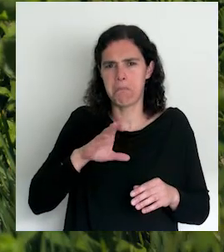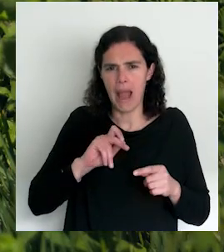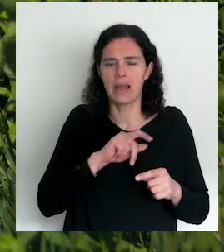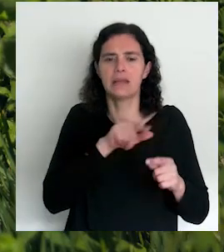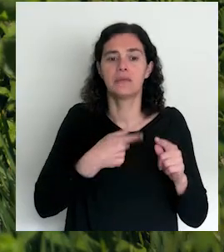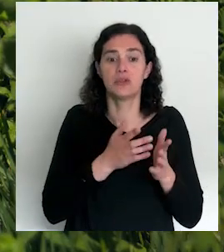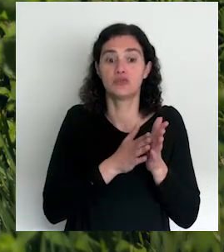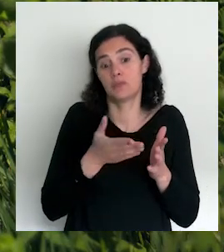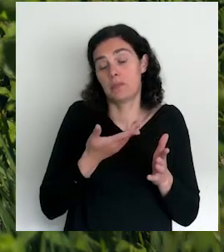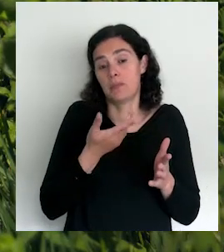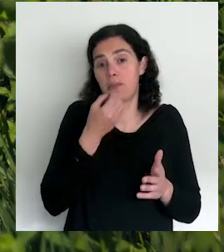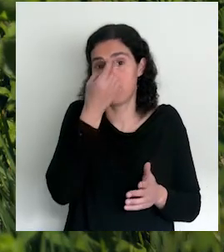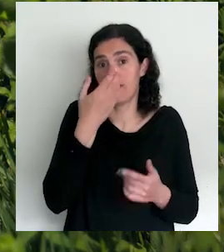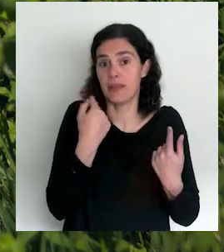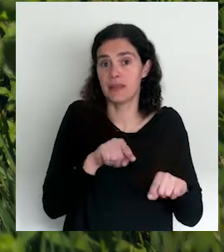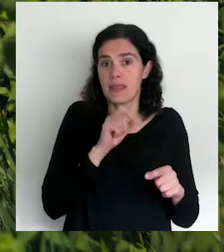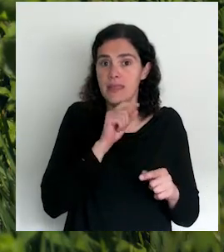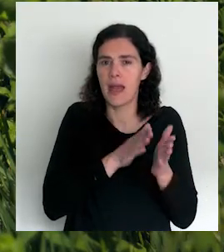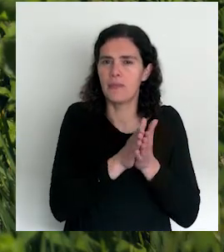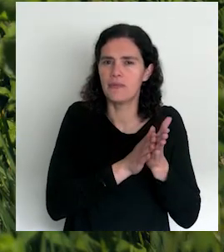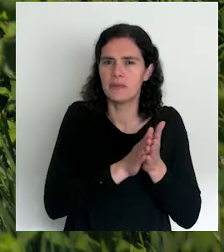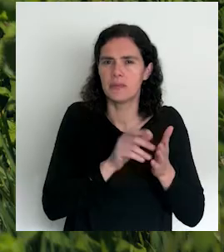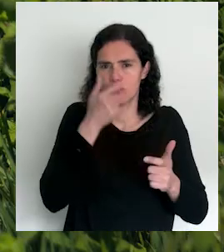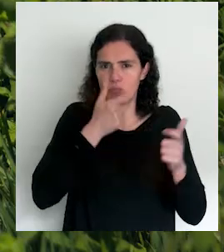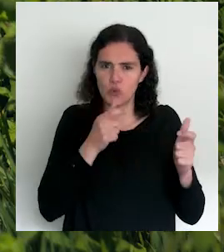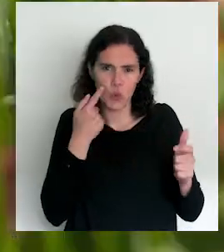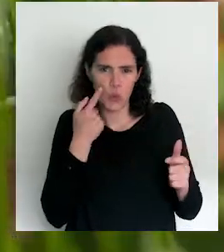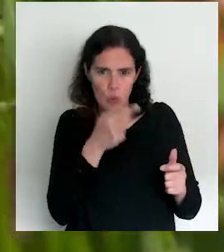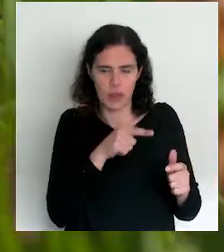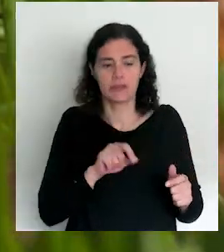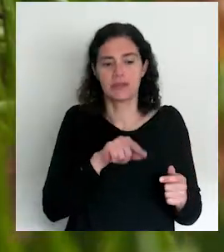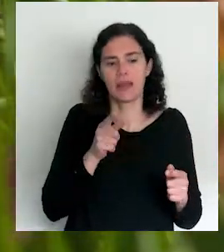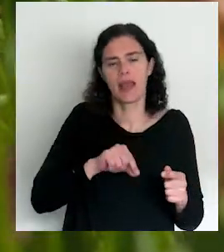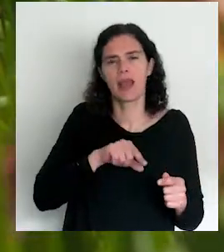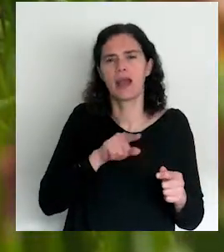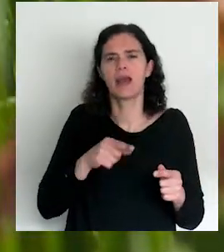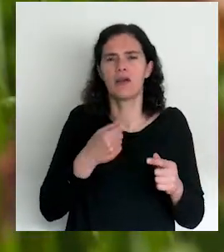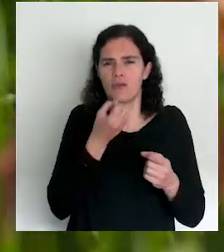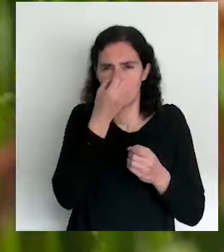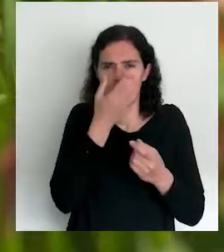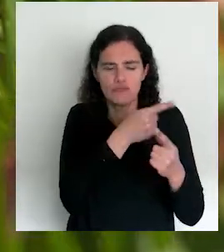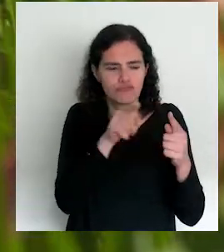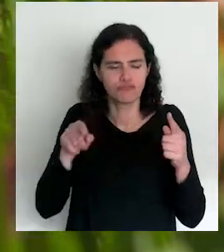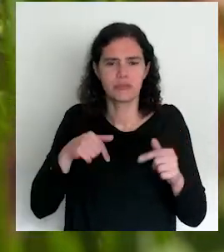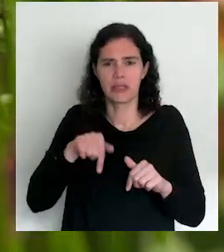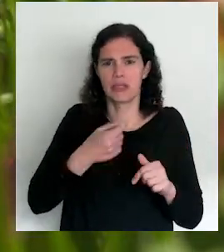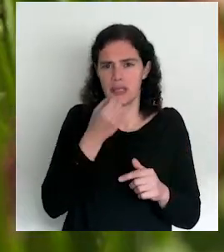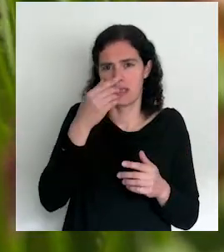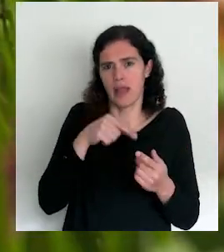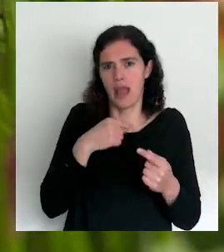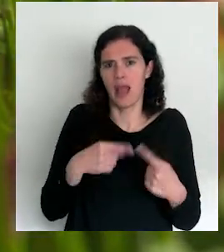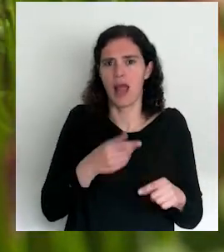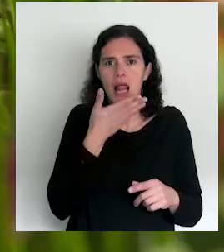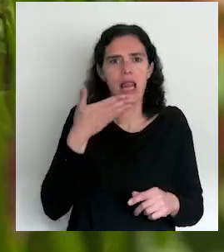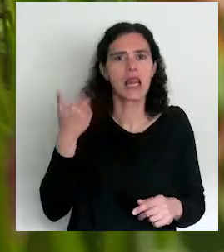também ter plantas que tenham usos e que sejam conhecidas pela sua utilização pelas populações. Temos o junco florido, que é uma espécie que